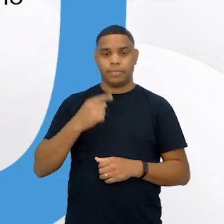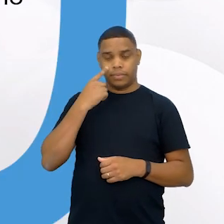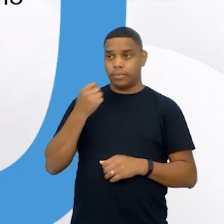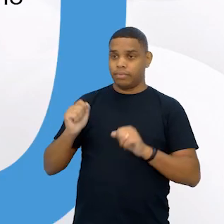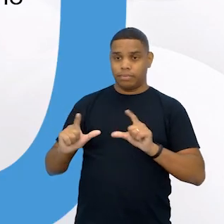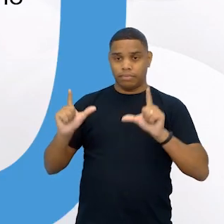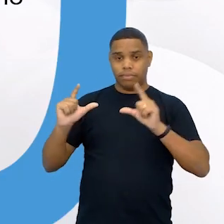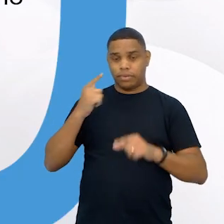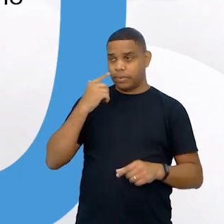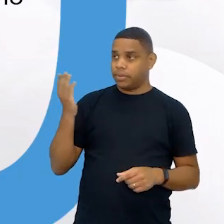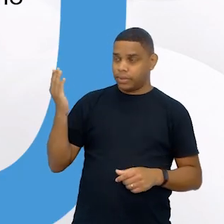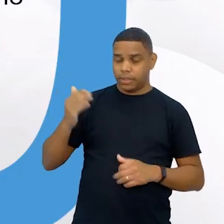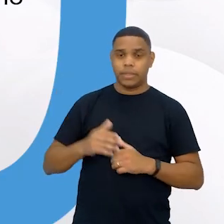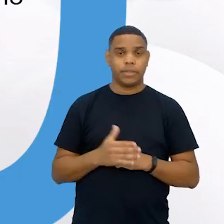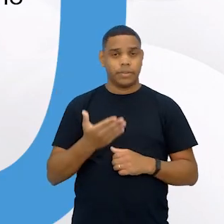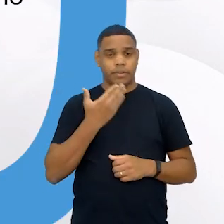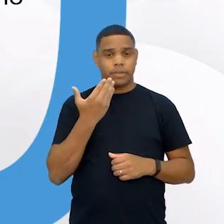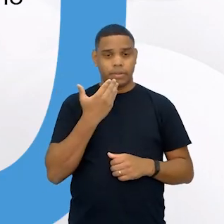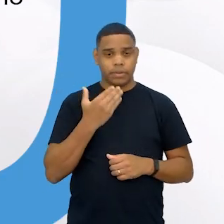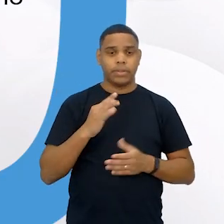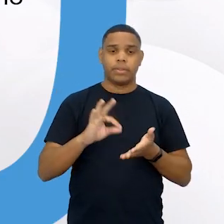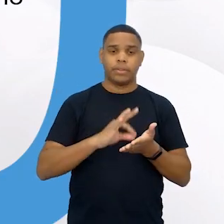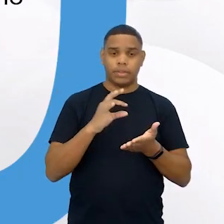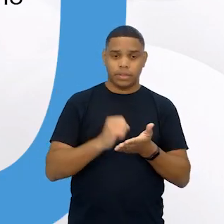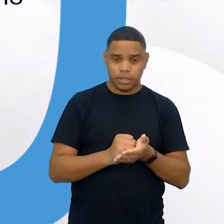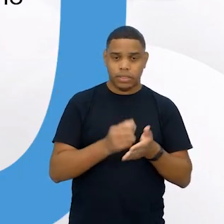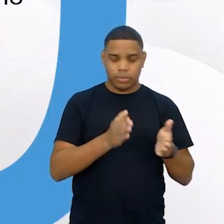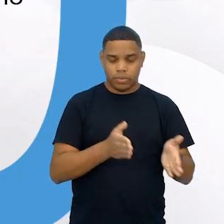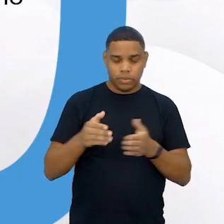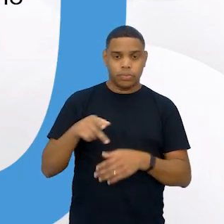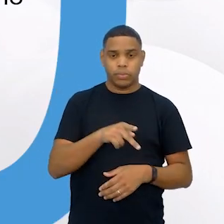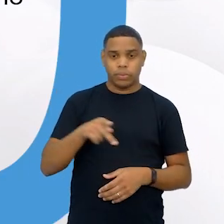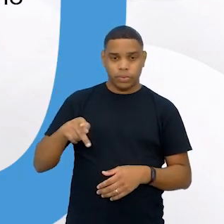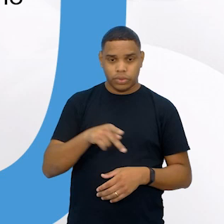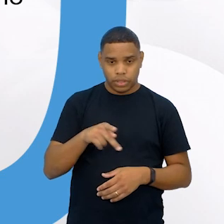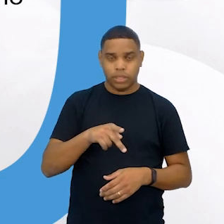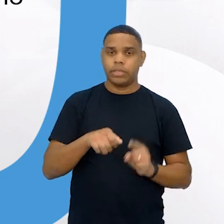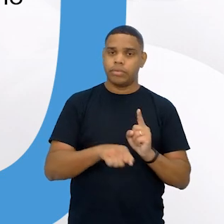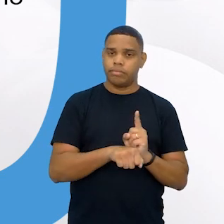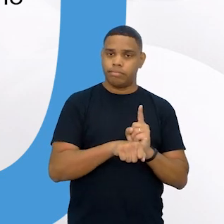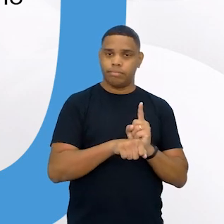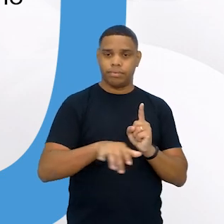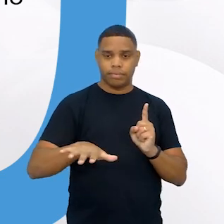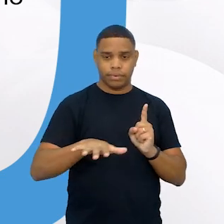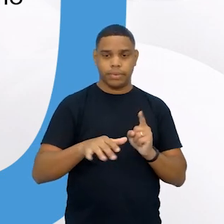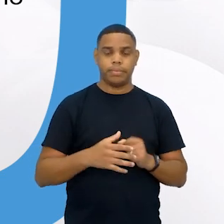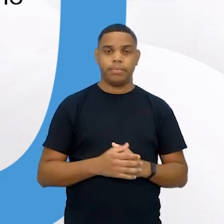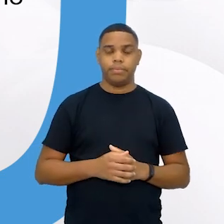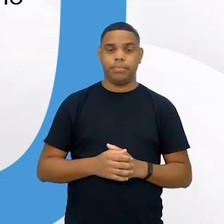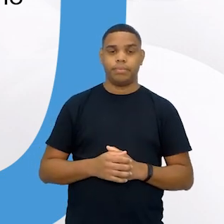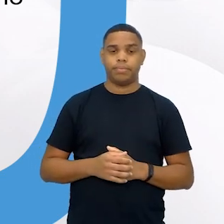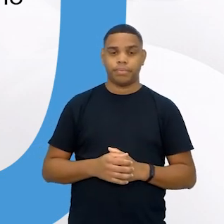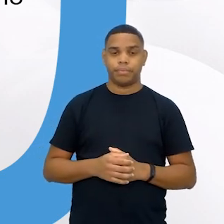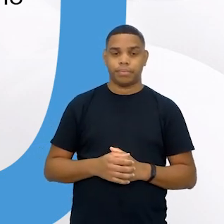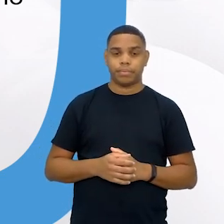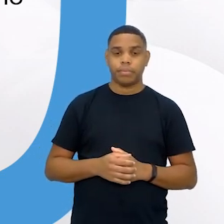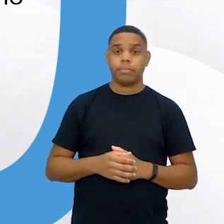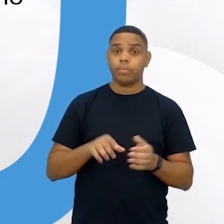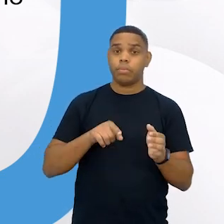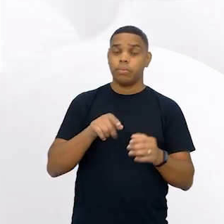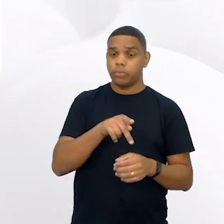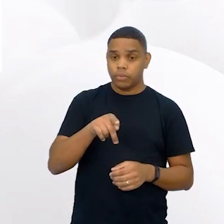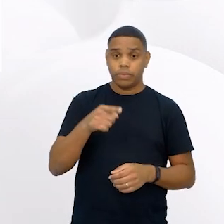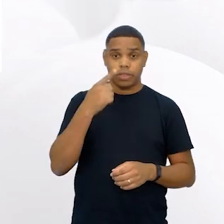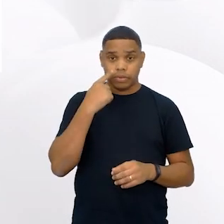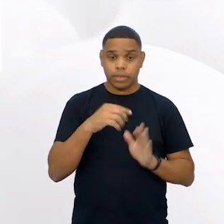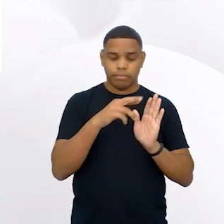na tela, bem fácil. Inscrição, processo seletivo, professor multiplicador. Professor, consulte os